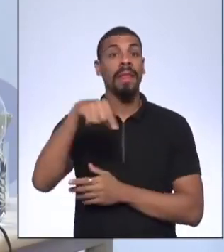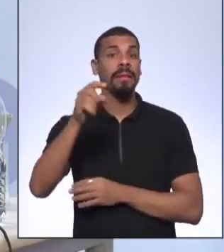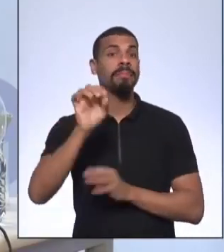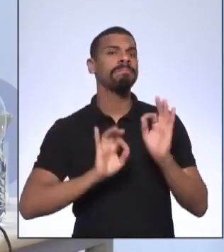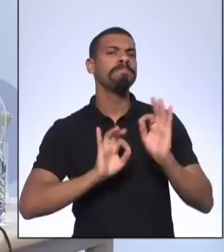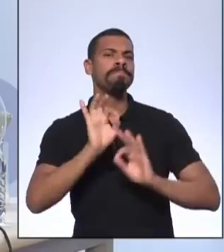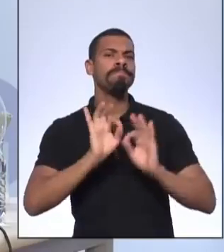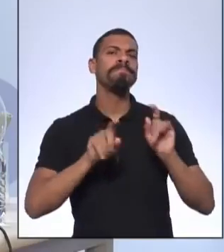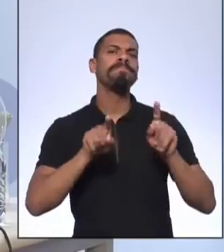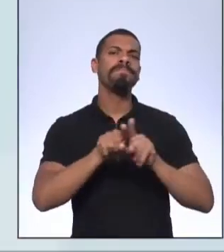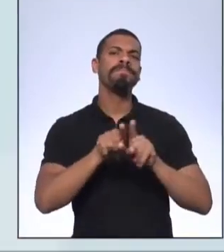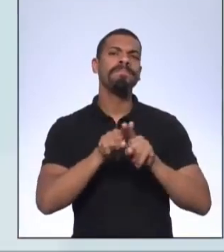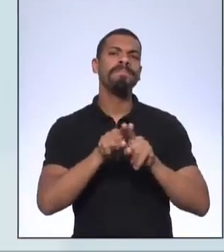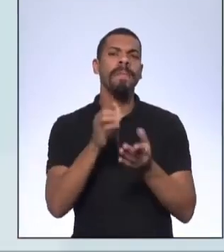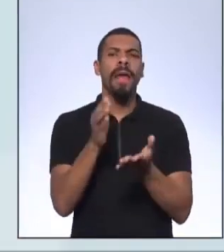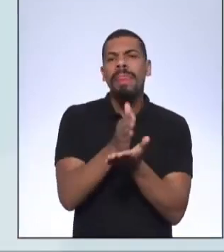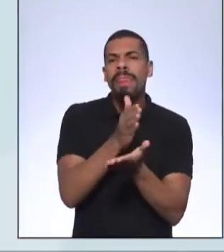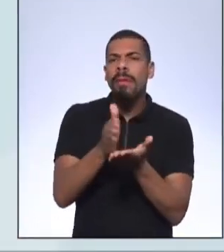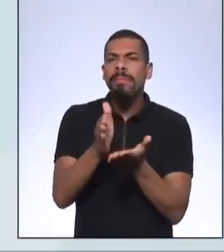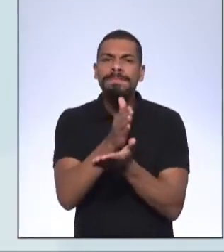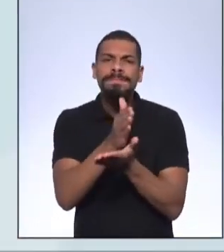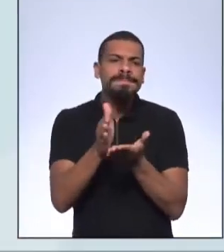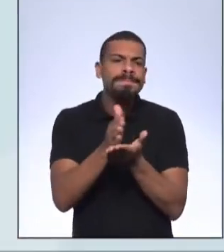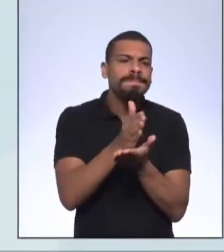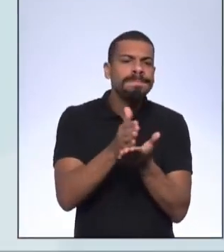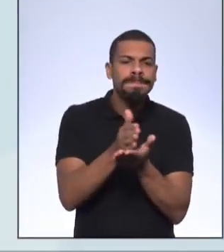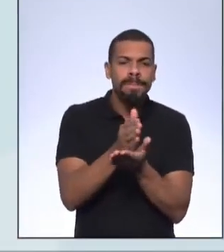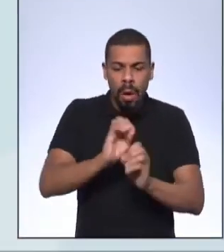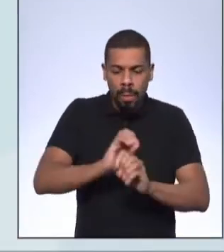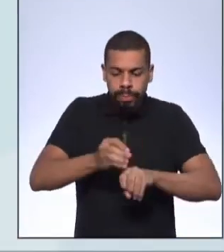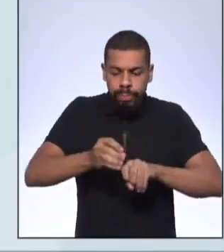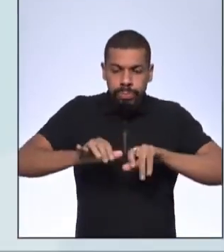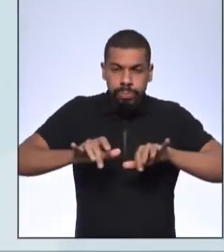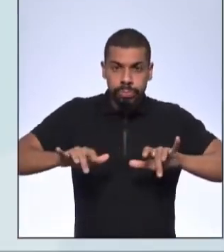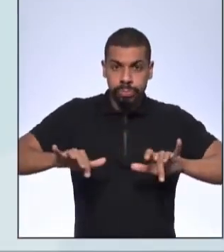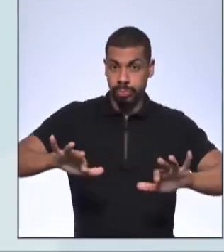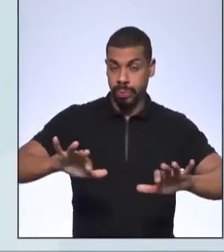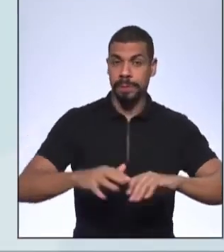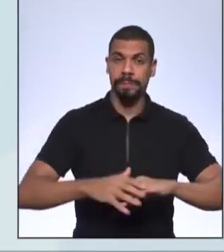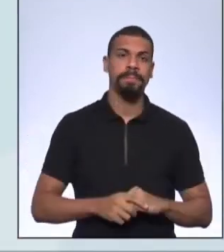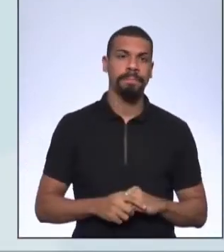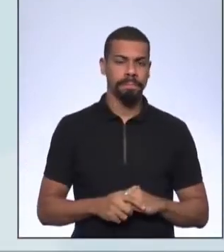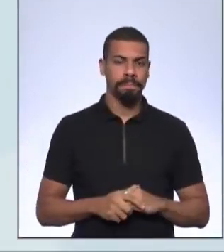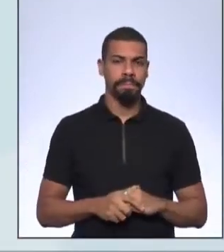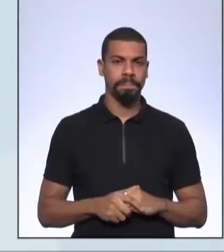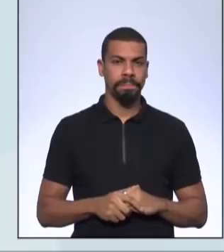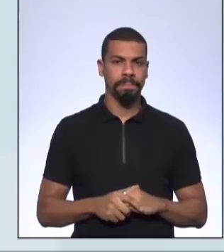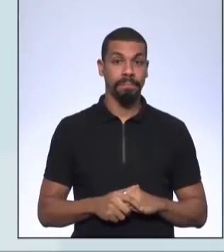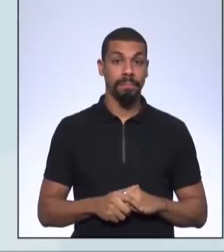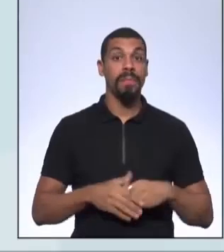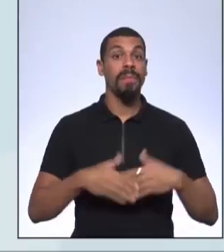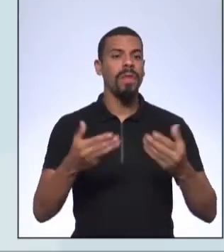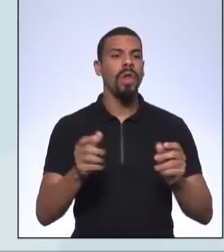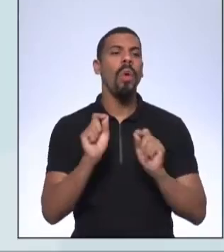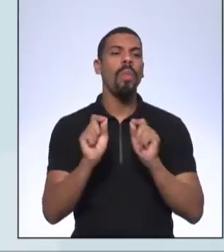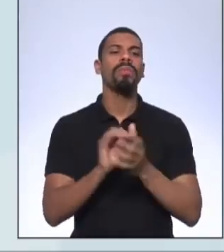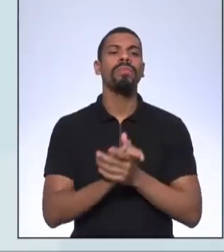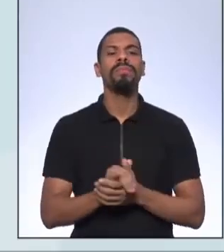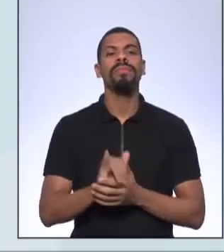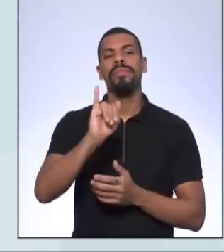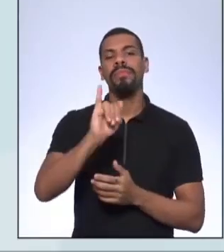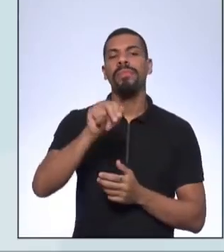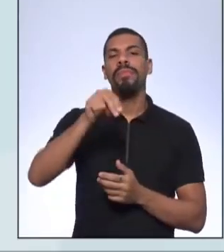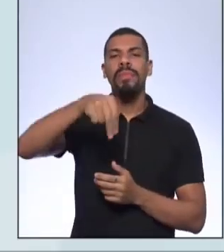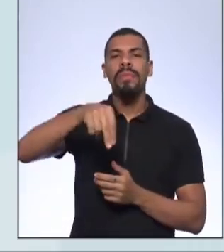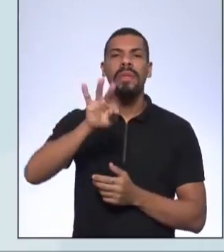para uma divisão celular, tá? Ou para uma multiplicação celular, como você queira dizer. Tá? Então, na intérfase, né, é um período